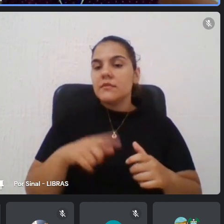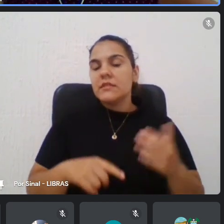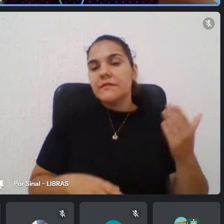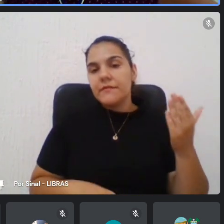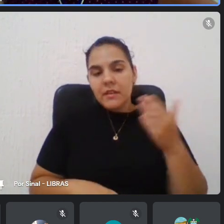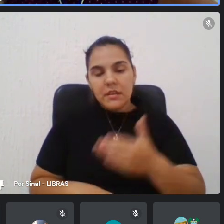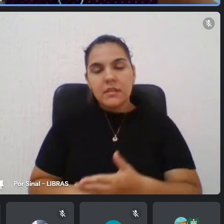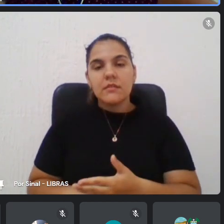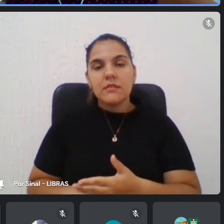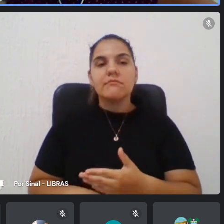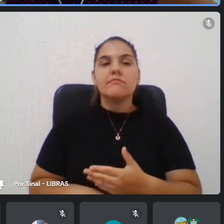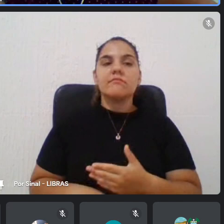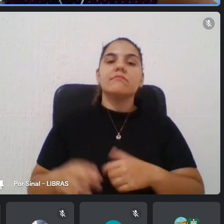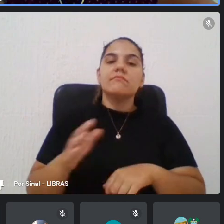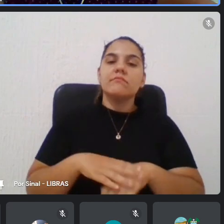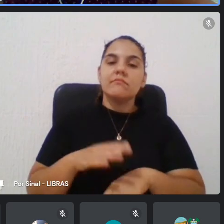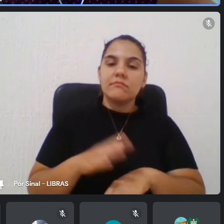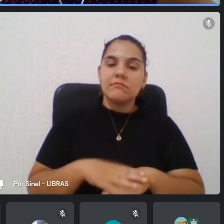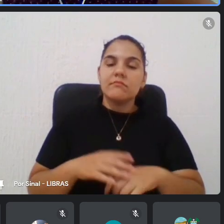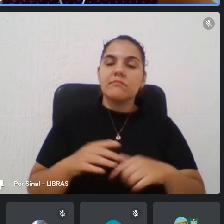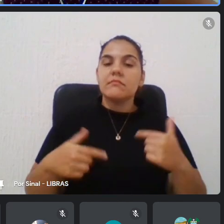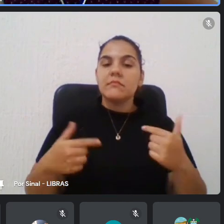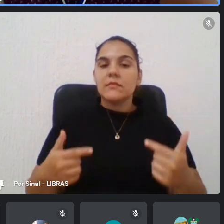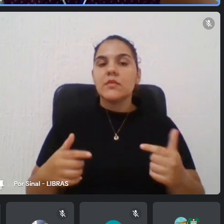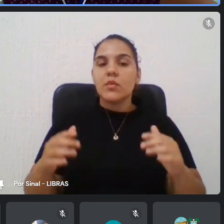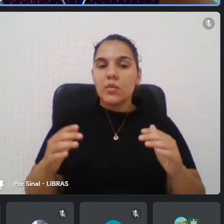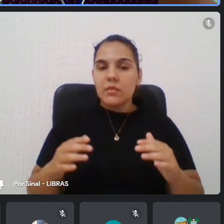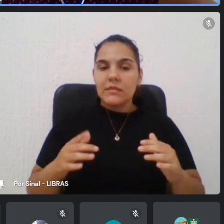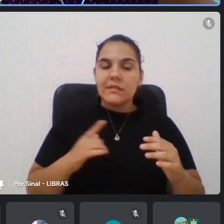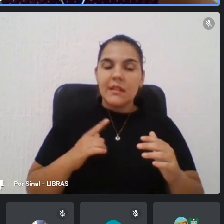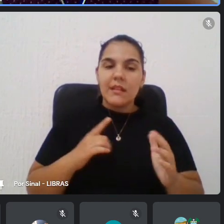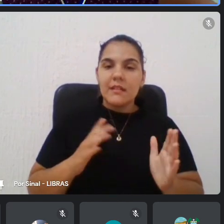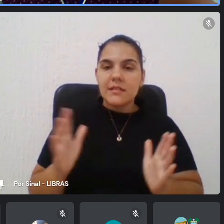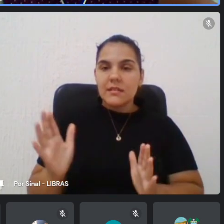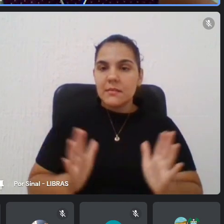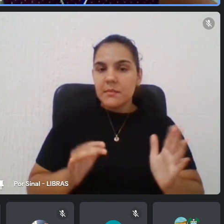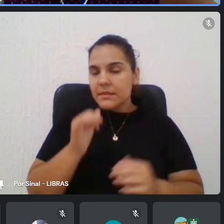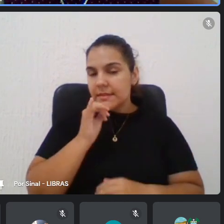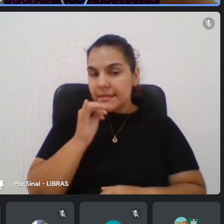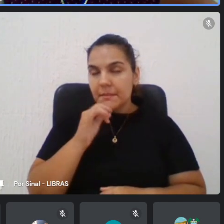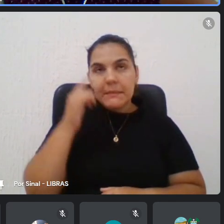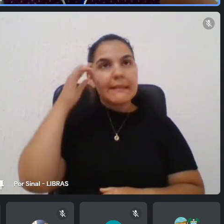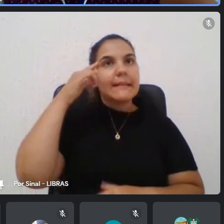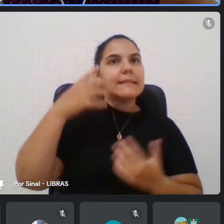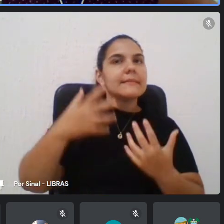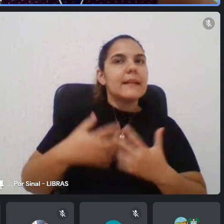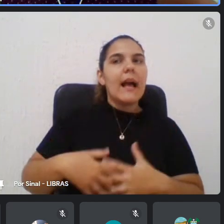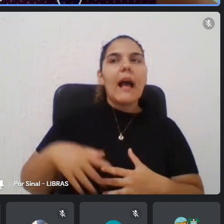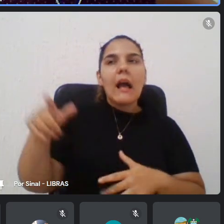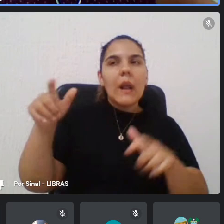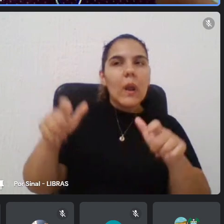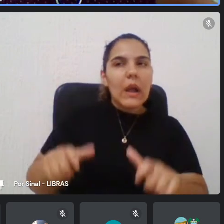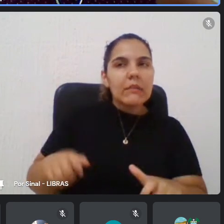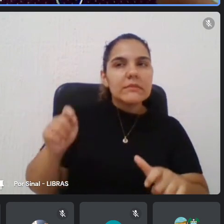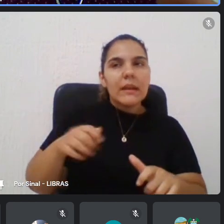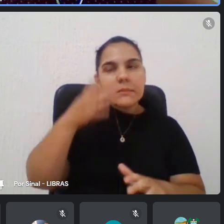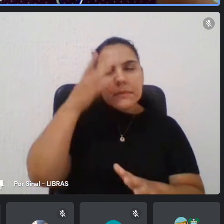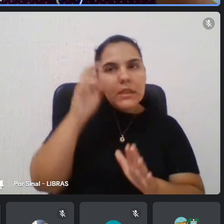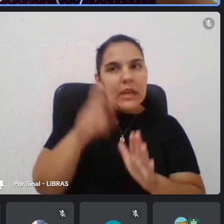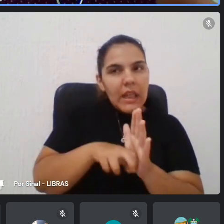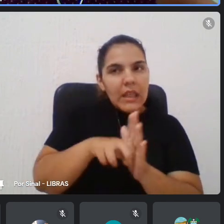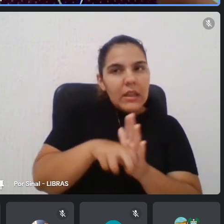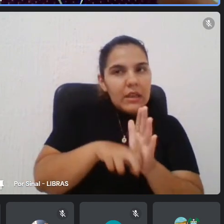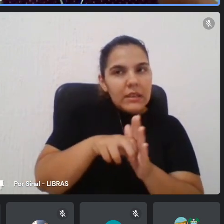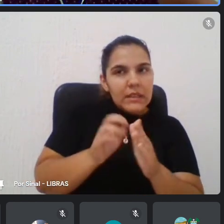fazer as ações culturais de vocês sejam acessíveis, no sentido, tem como um cadeirante chegar, tem como uma pessoa com dificuldade de locomoção